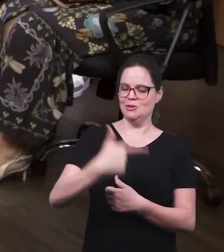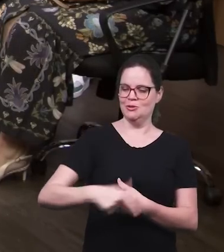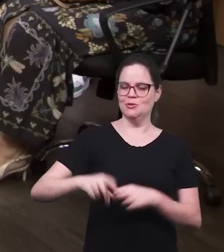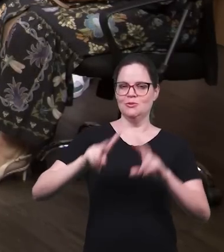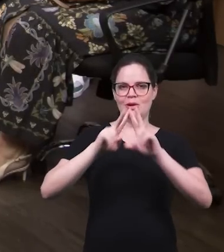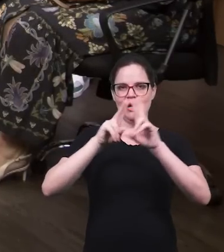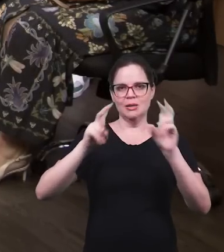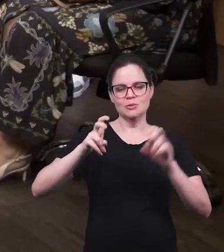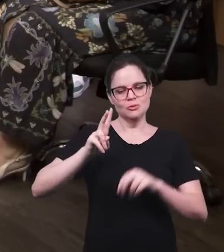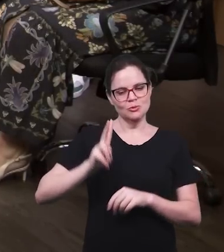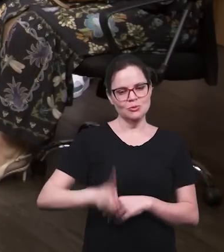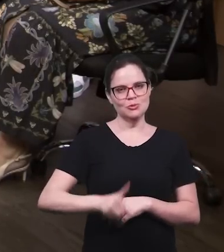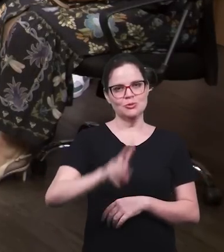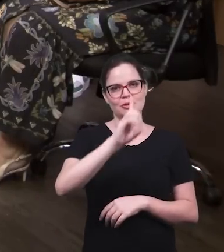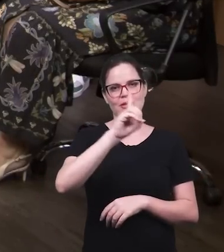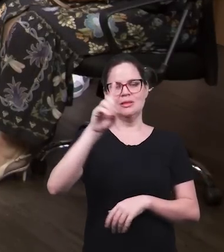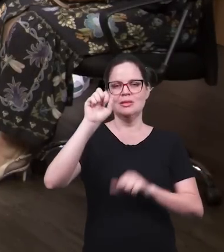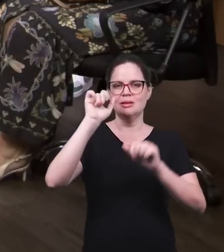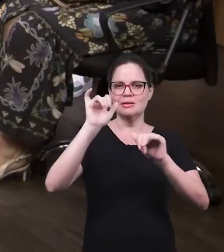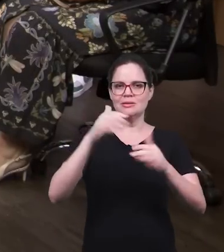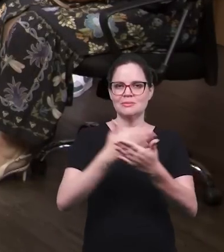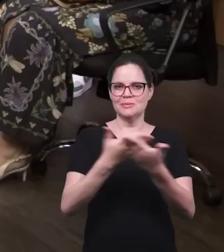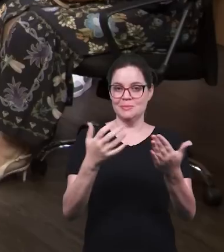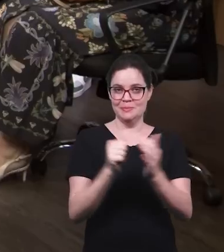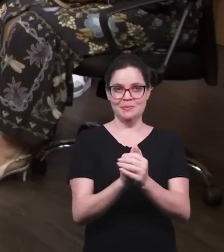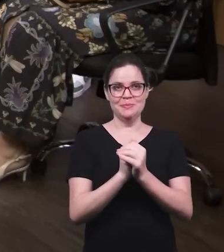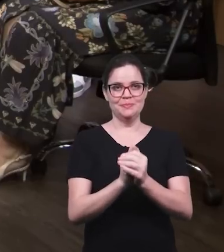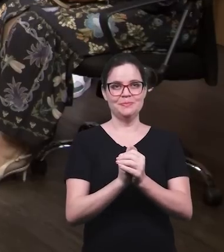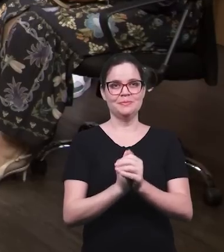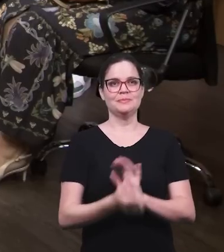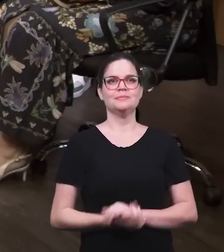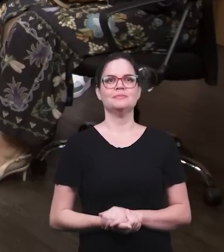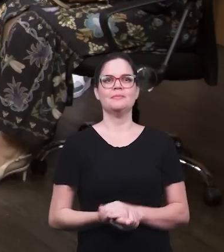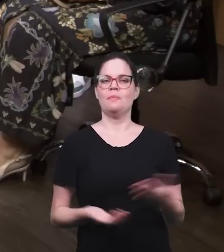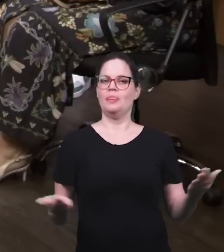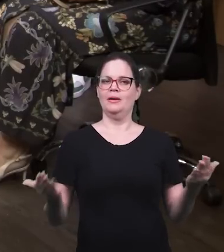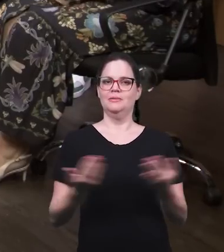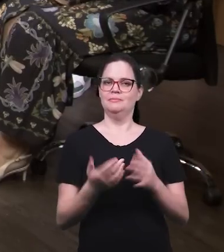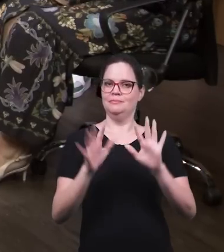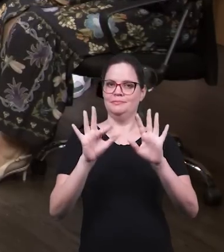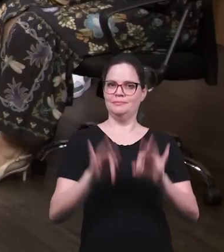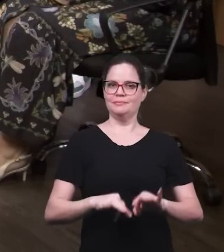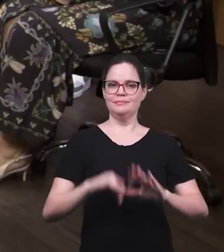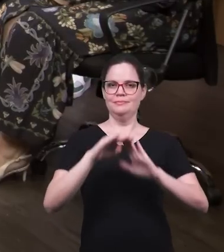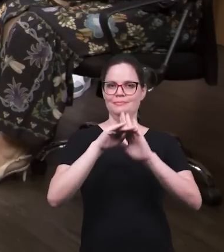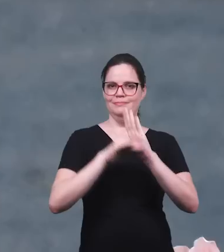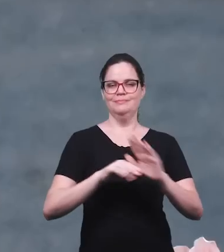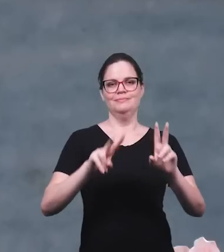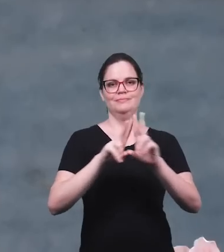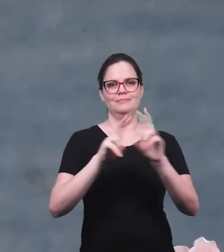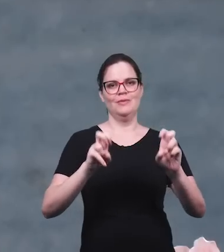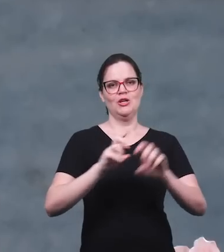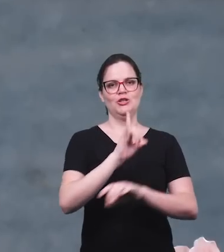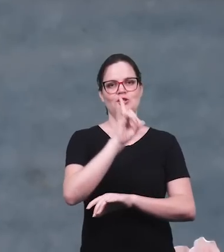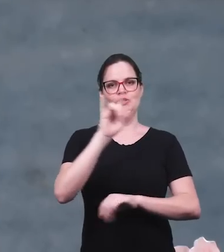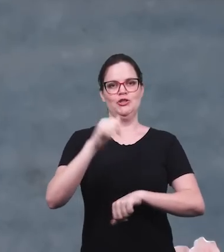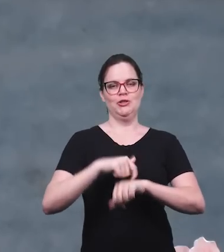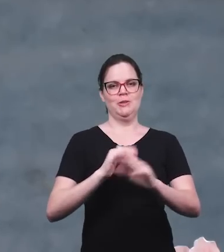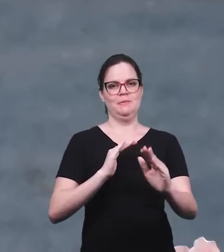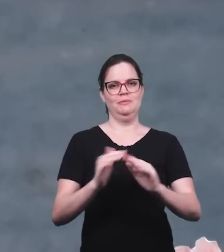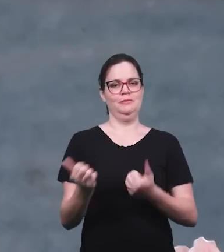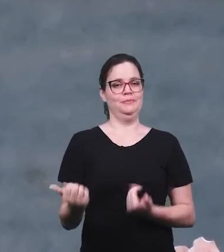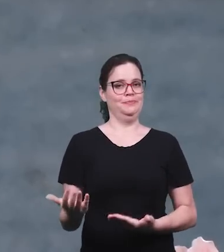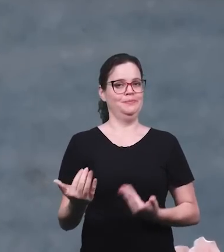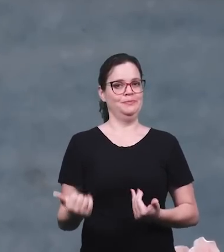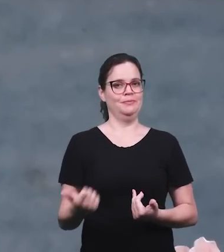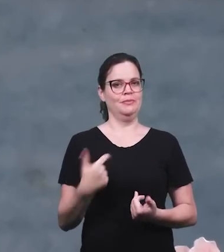gente continua aqui tratando desse assunto. Deus abençoe. Amém? Amém. A gente chega então ao final de mais uma edição do programa Os